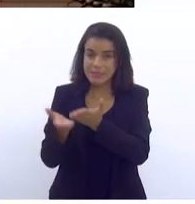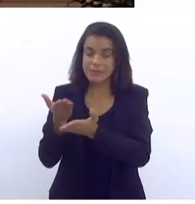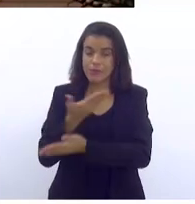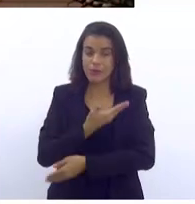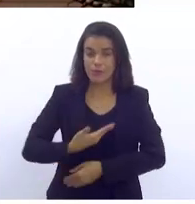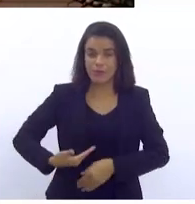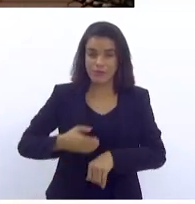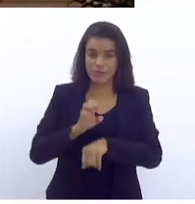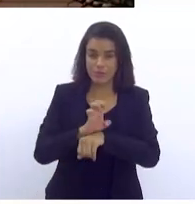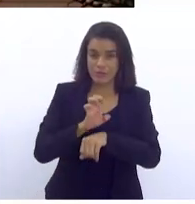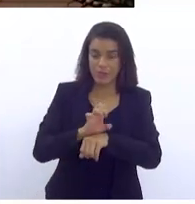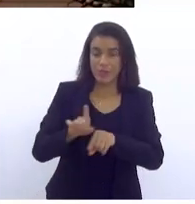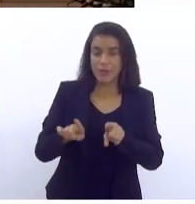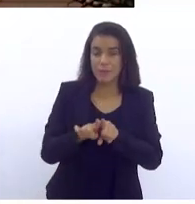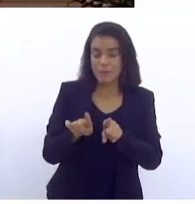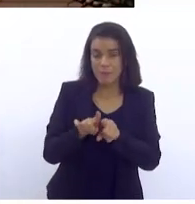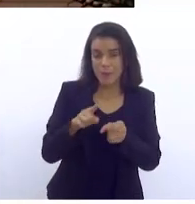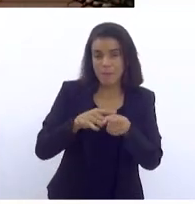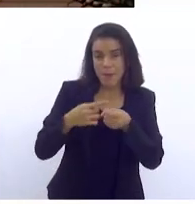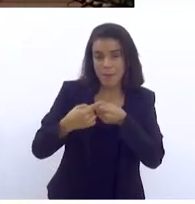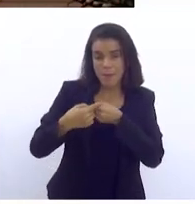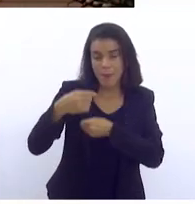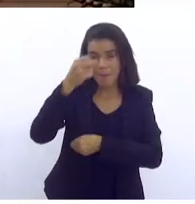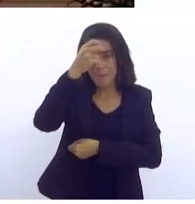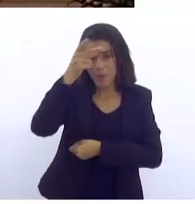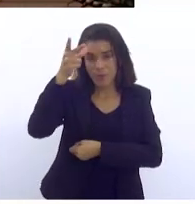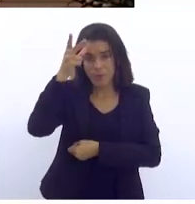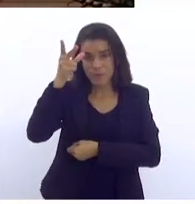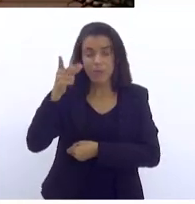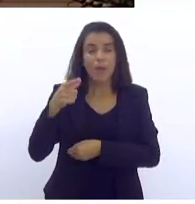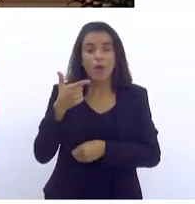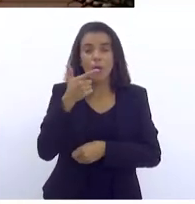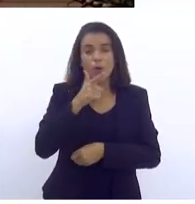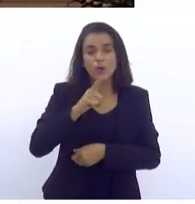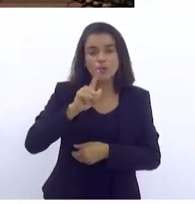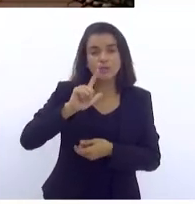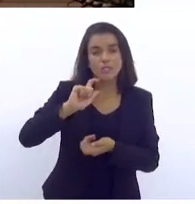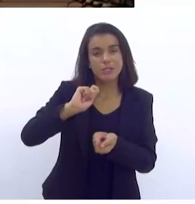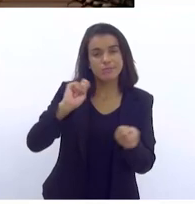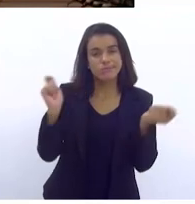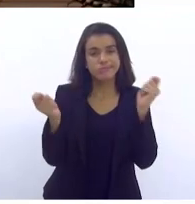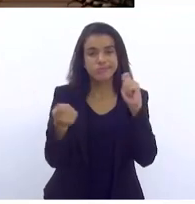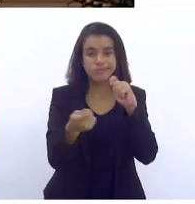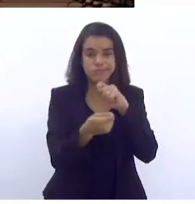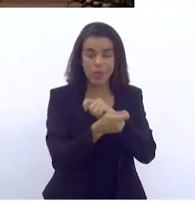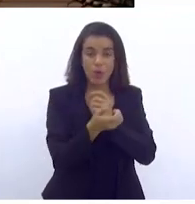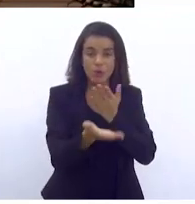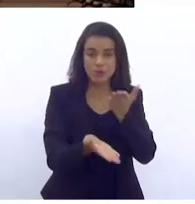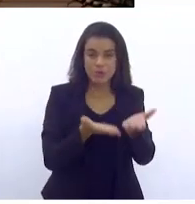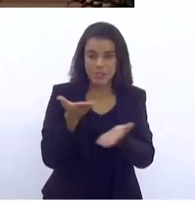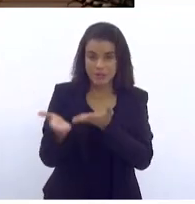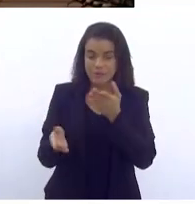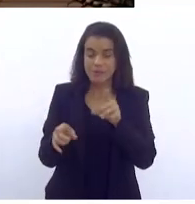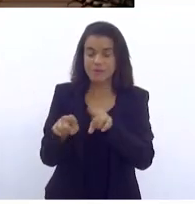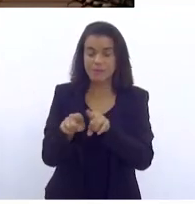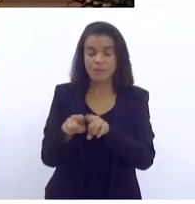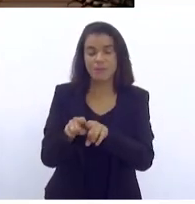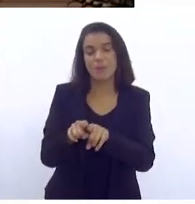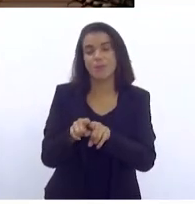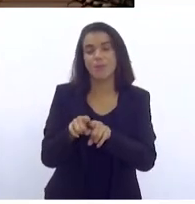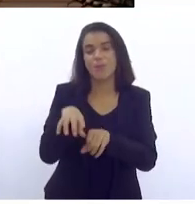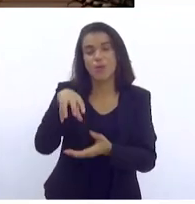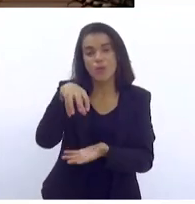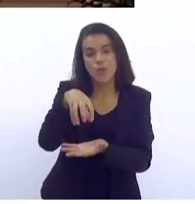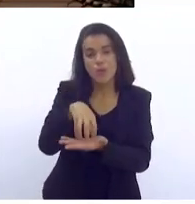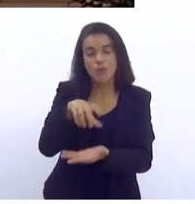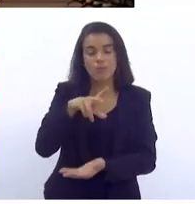pros municípios modelarem a delegação desse serviço também pro setor privado então